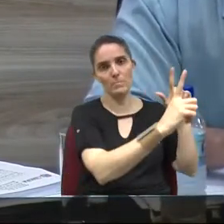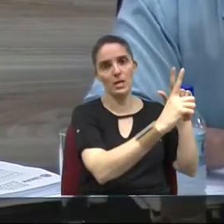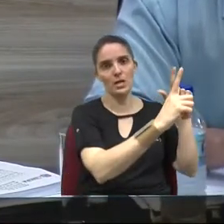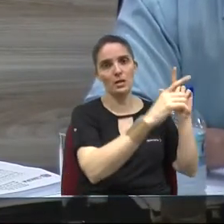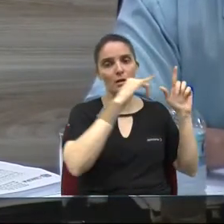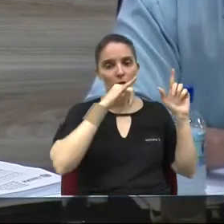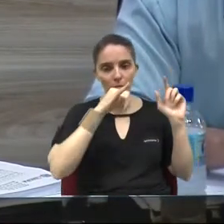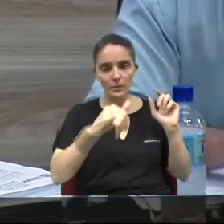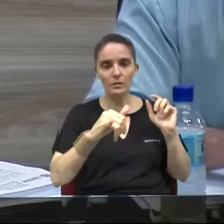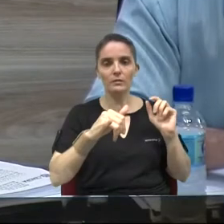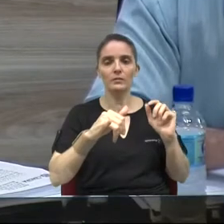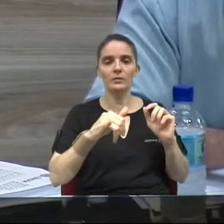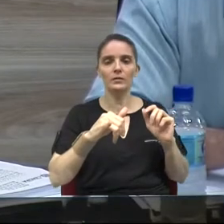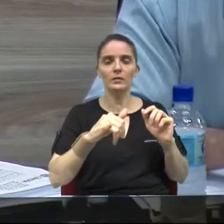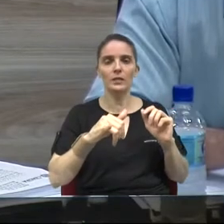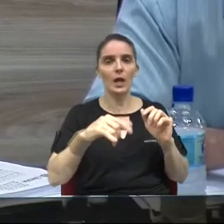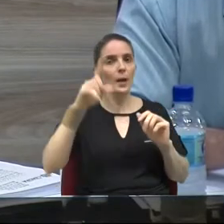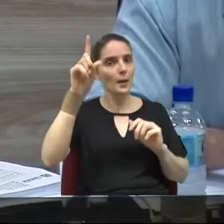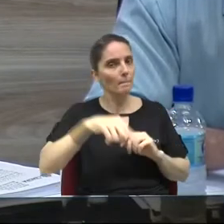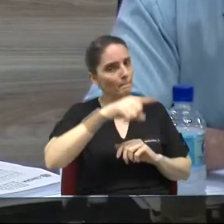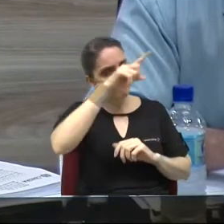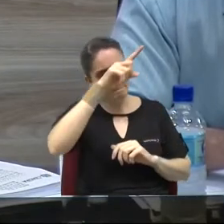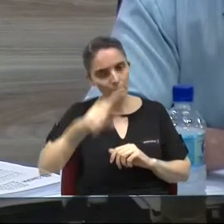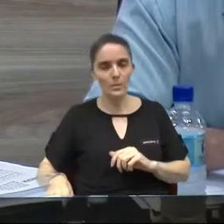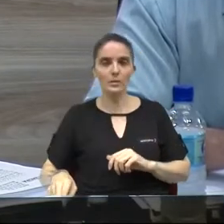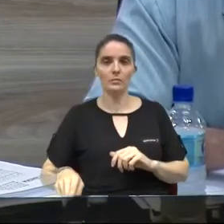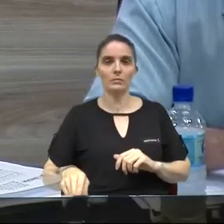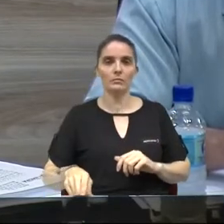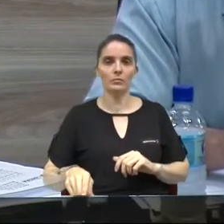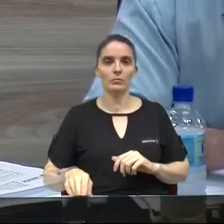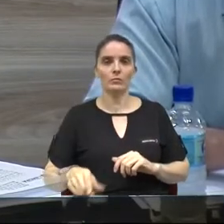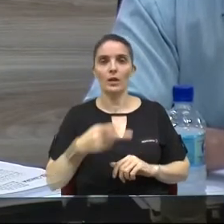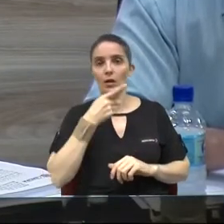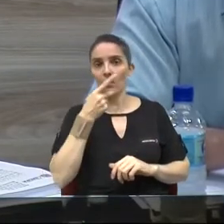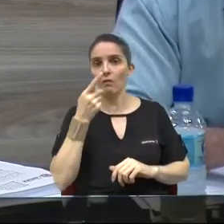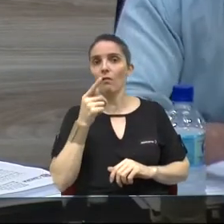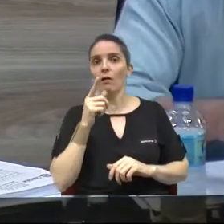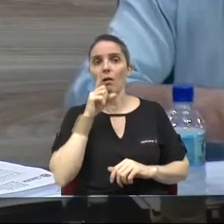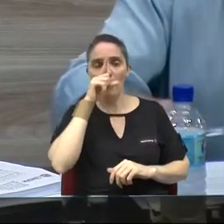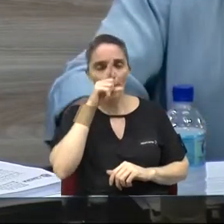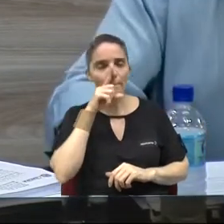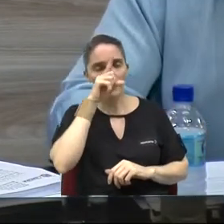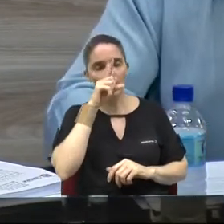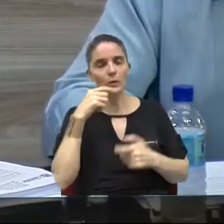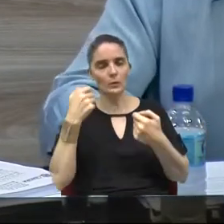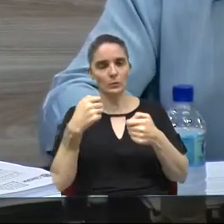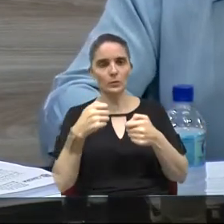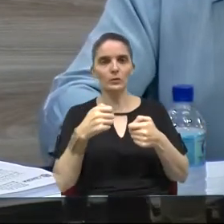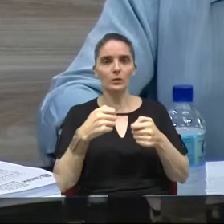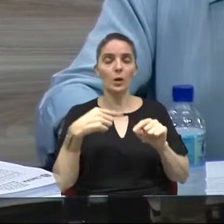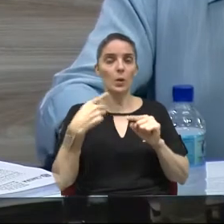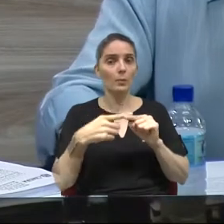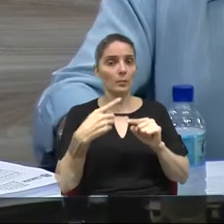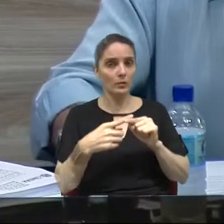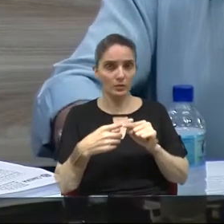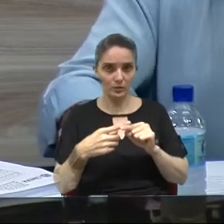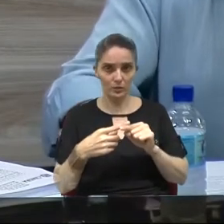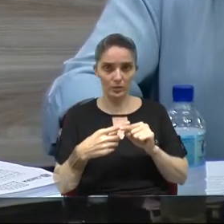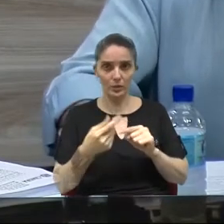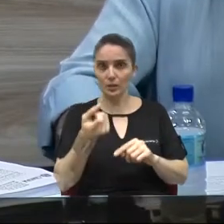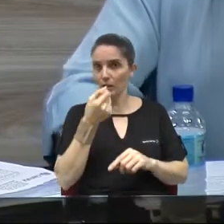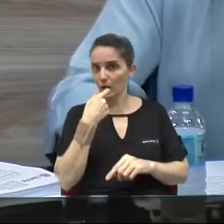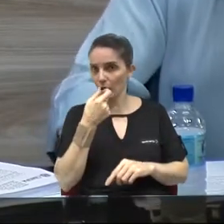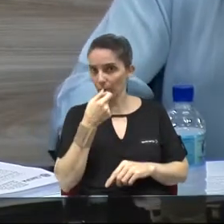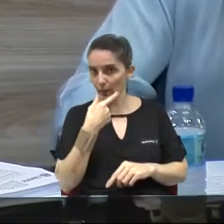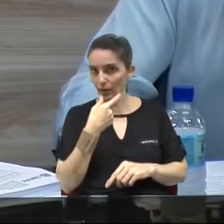com esse aviso de que é proibido e alertar sobre o perigo do uso dessas substâncias. Porque muitas vezes essa substância,